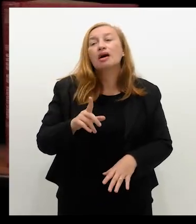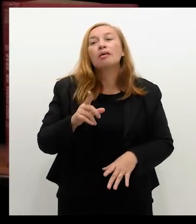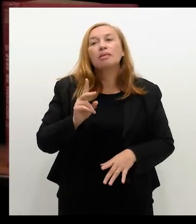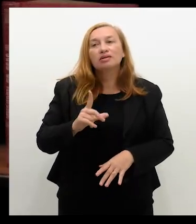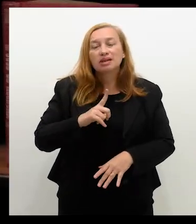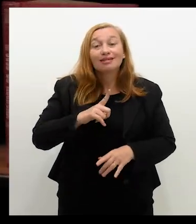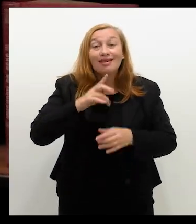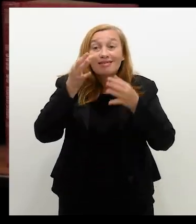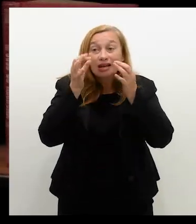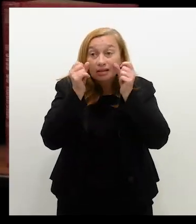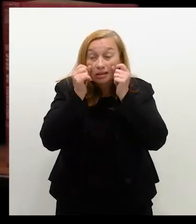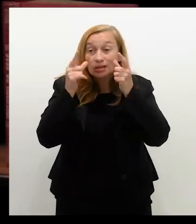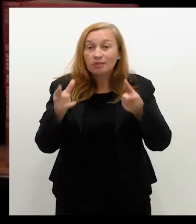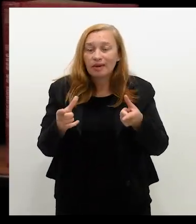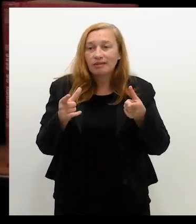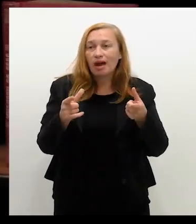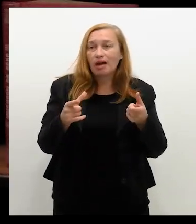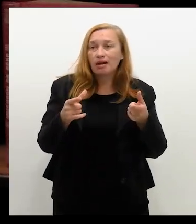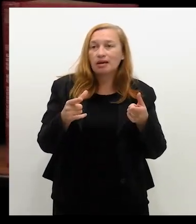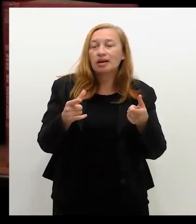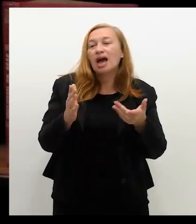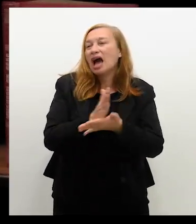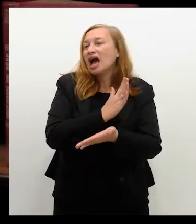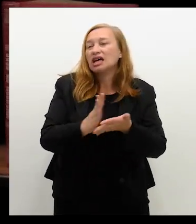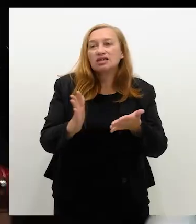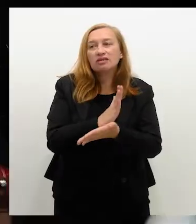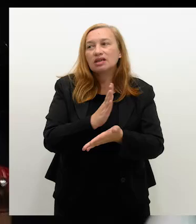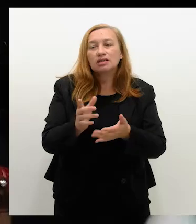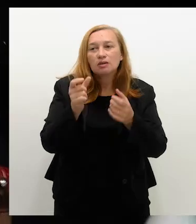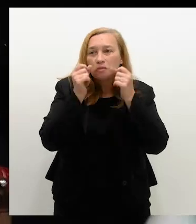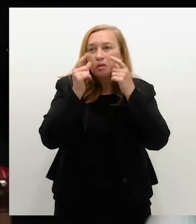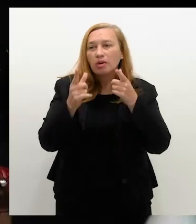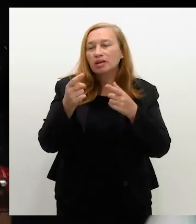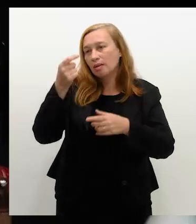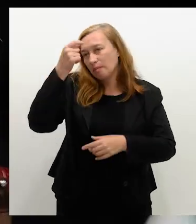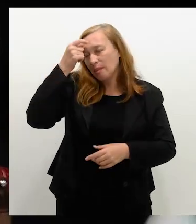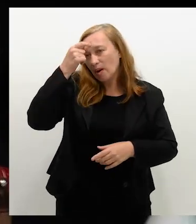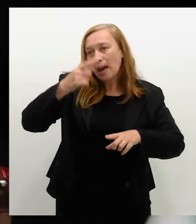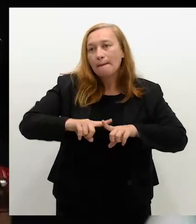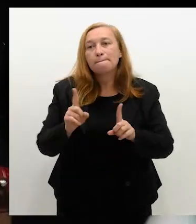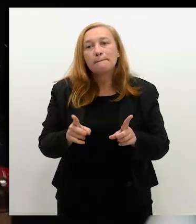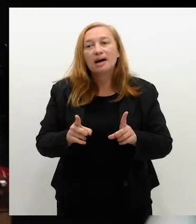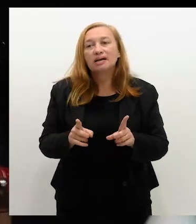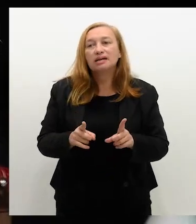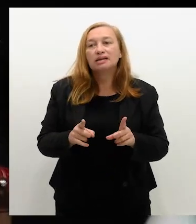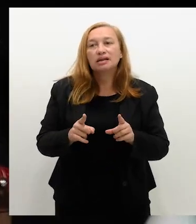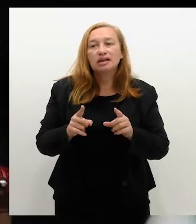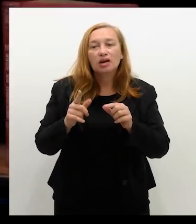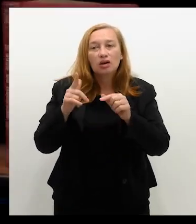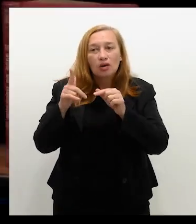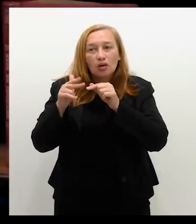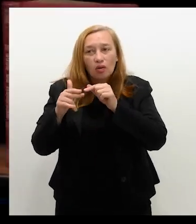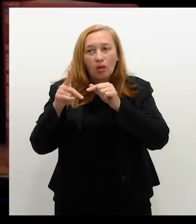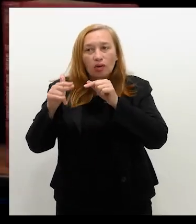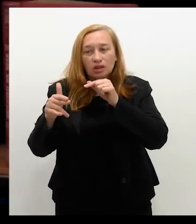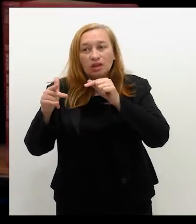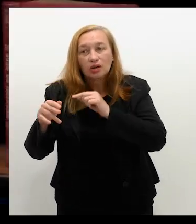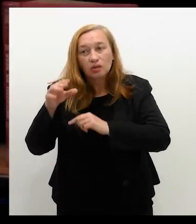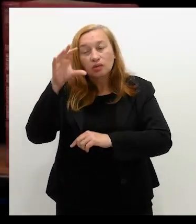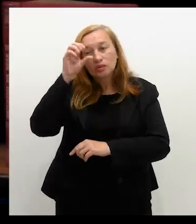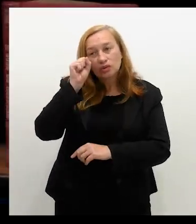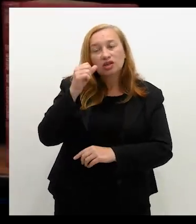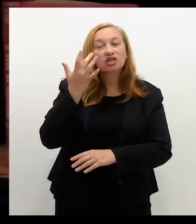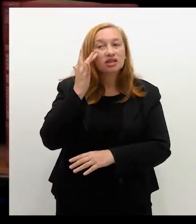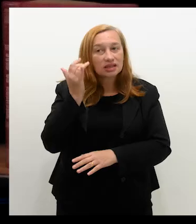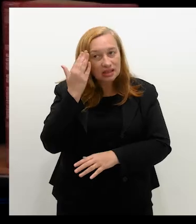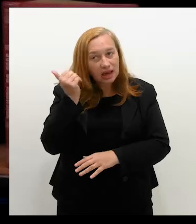ter microdespertares. E o microdespertar, às vezes, ele não aciona a nossa memória, mas ele fragmenta o sono. E a fragmentação do sono, a